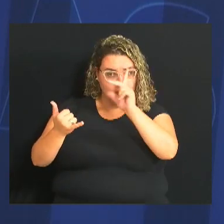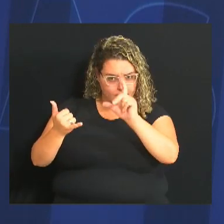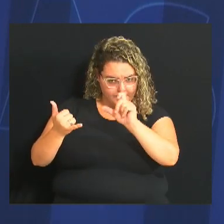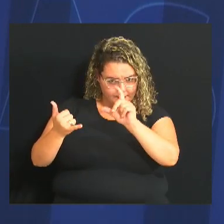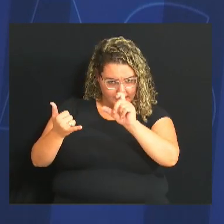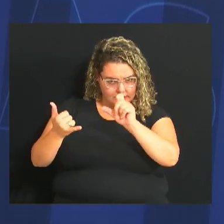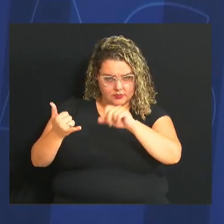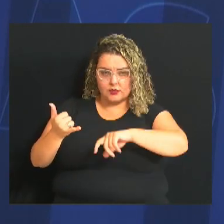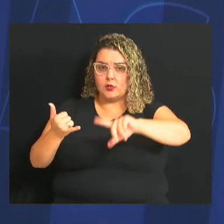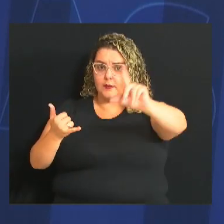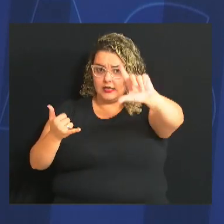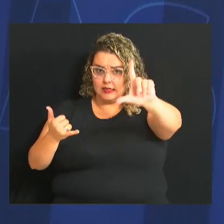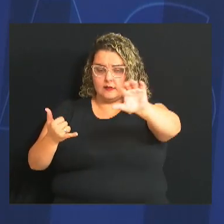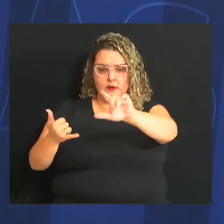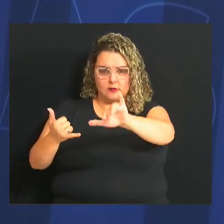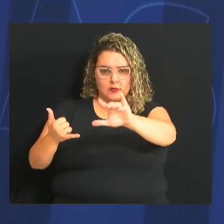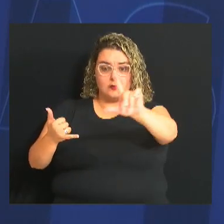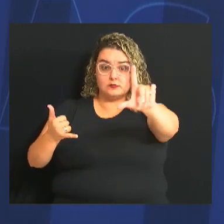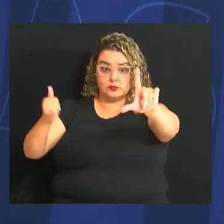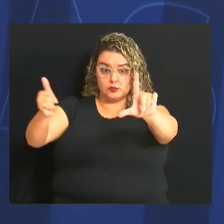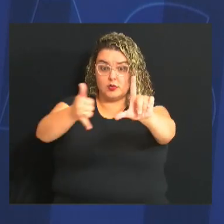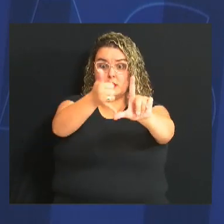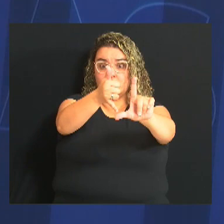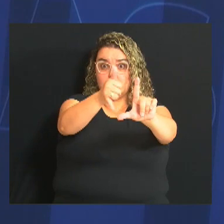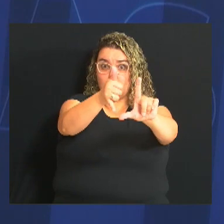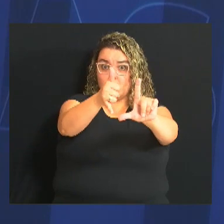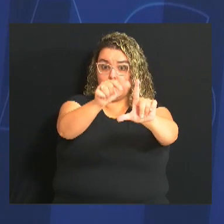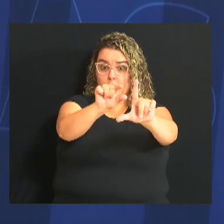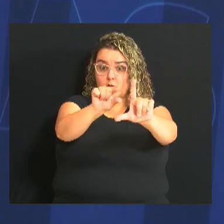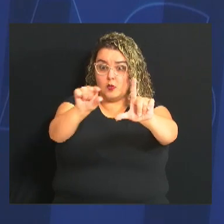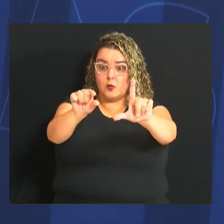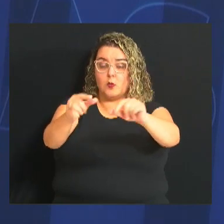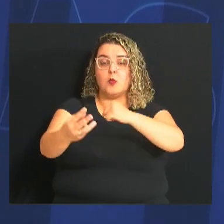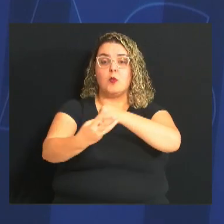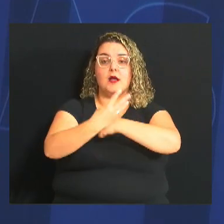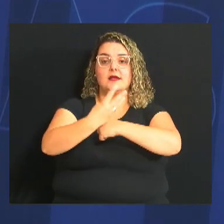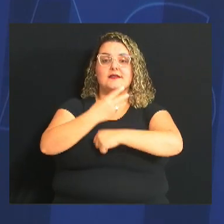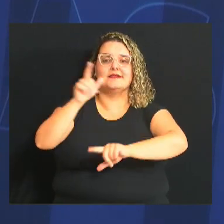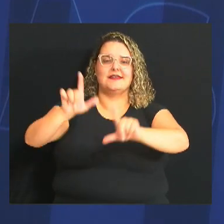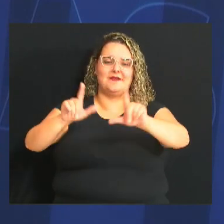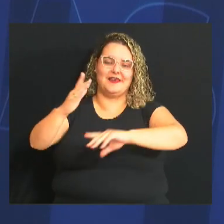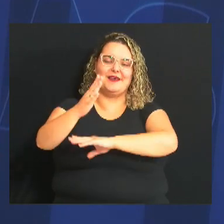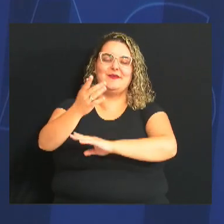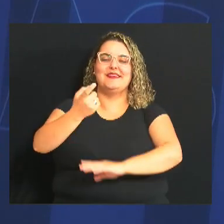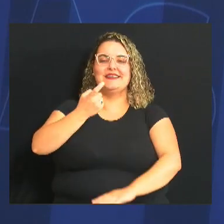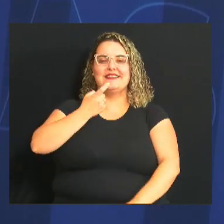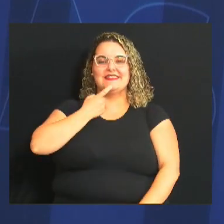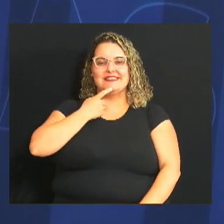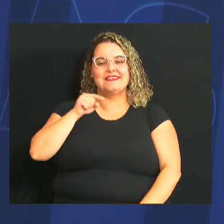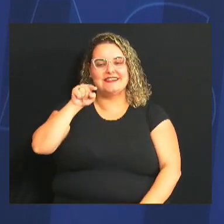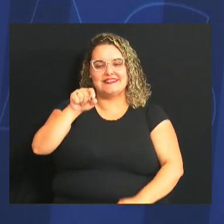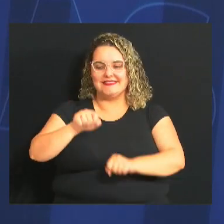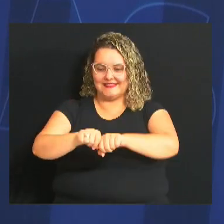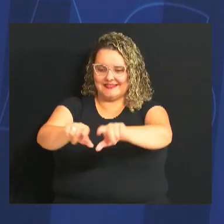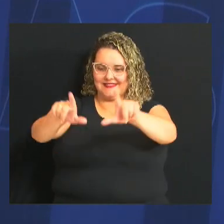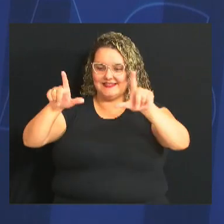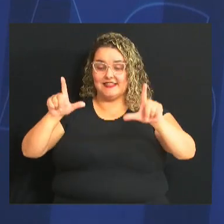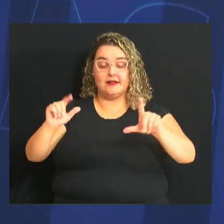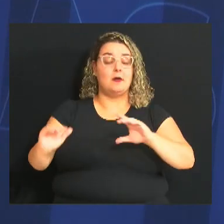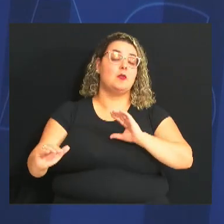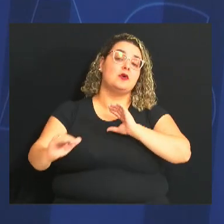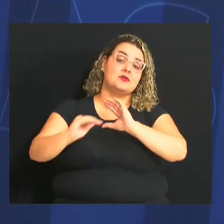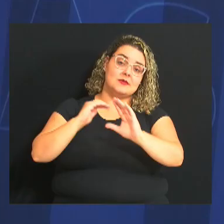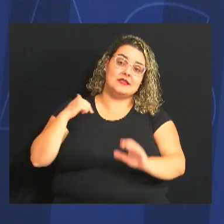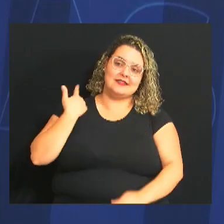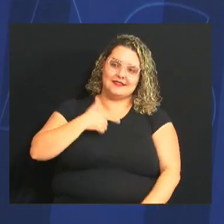apontada para o QR Code, já aparece uma mensagem no seu celular. O WhatsApp da TV Câmara Campinas. Você aperta e pode enviar